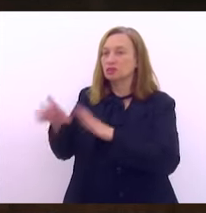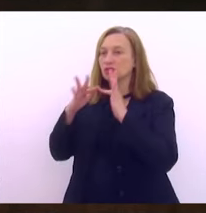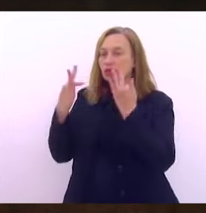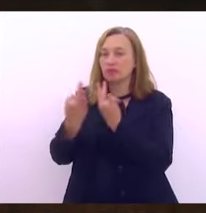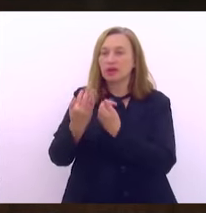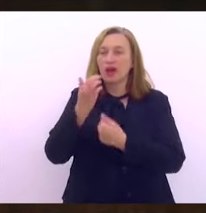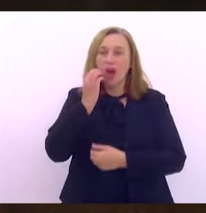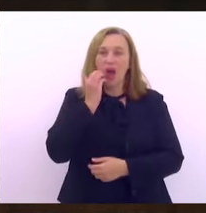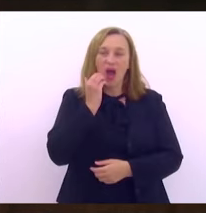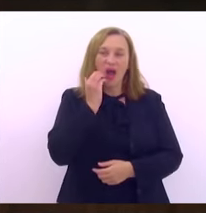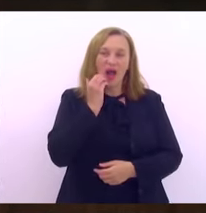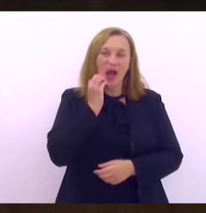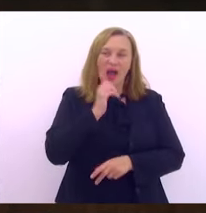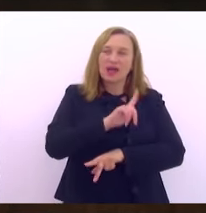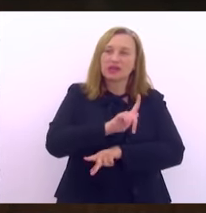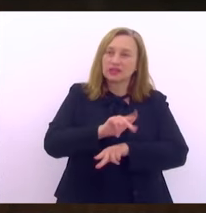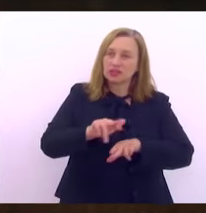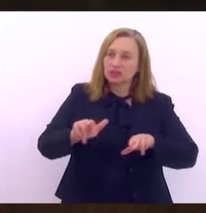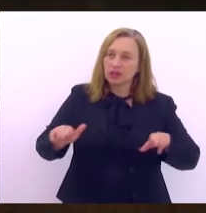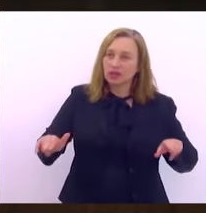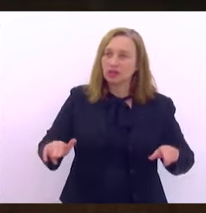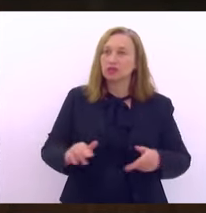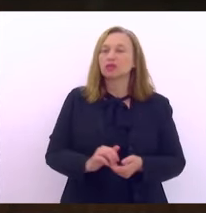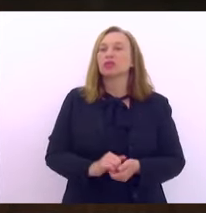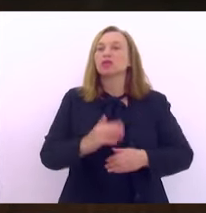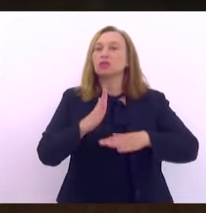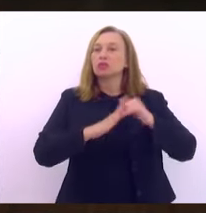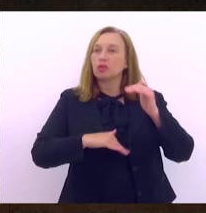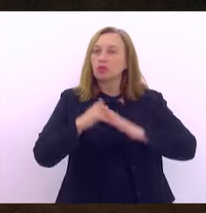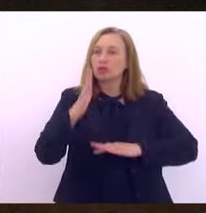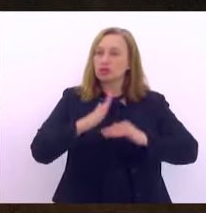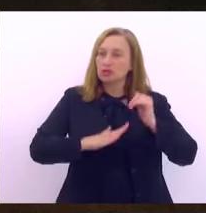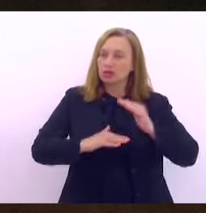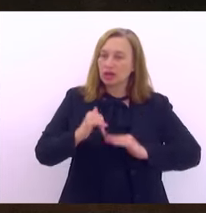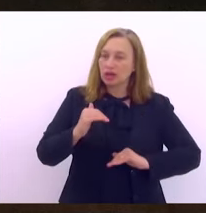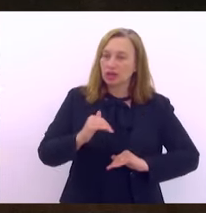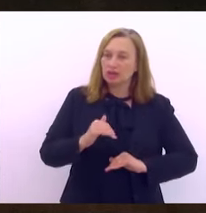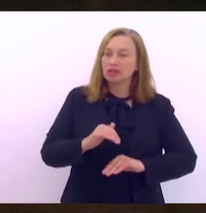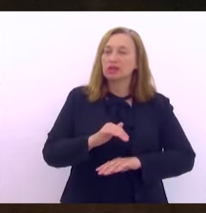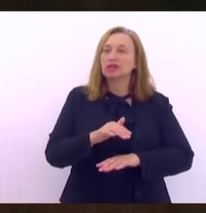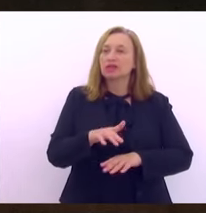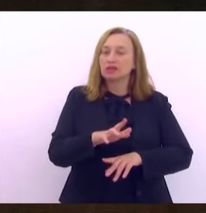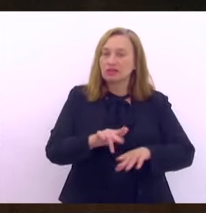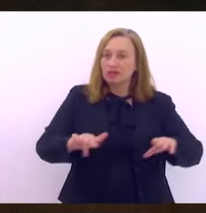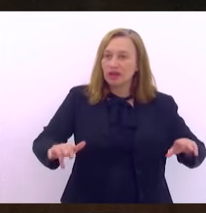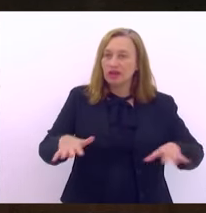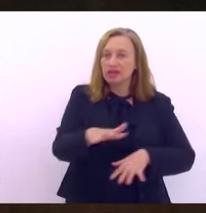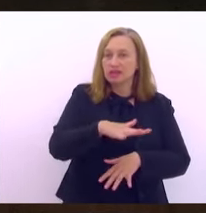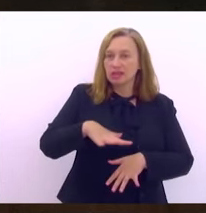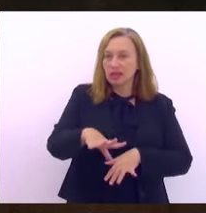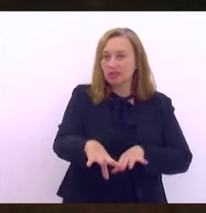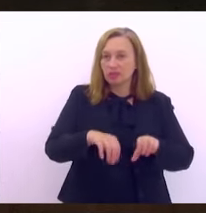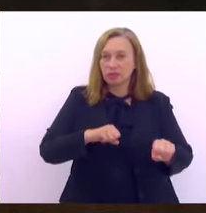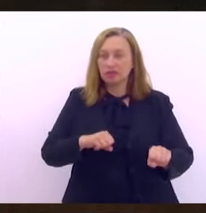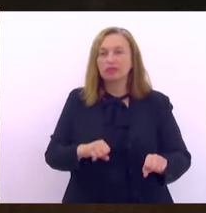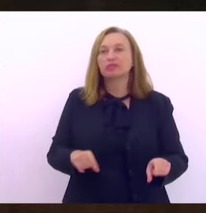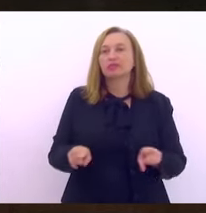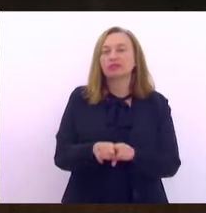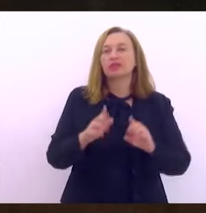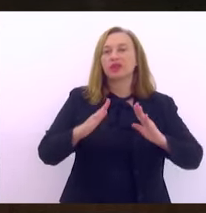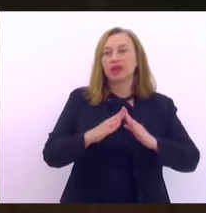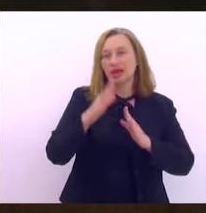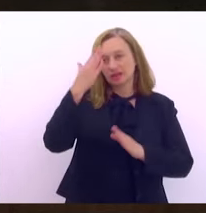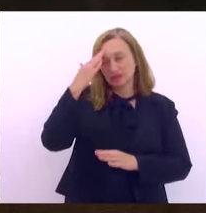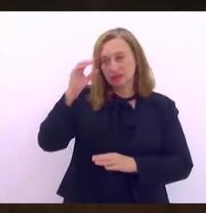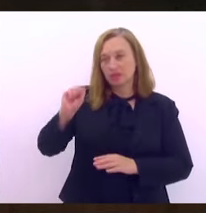também por diversos profissionais em diversas áreas de formação. E a Casa dos